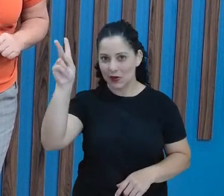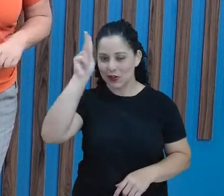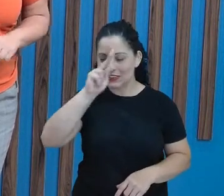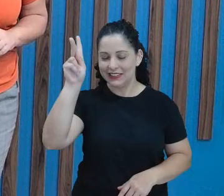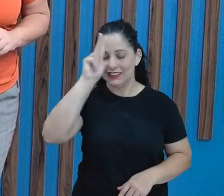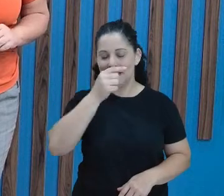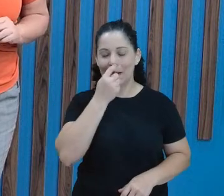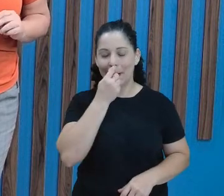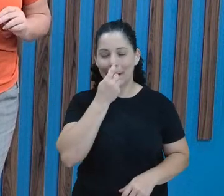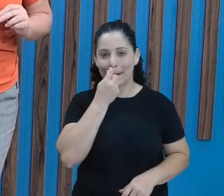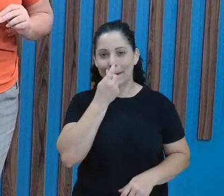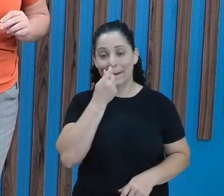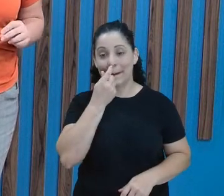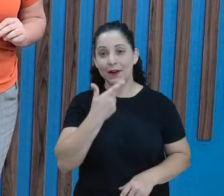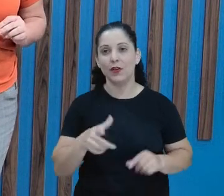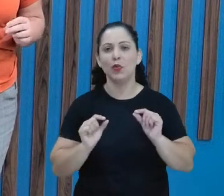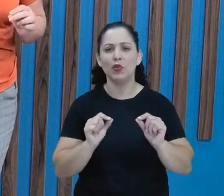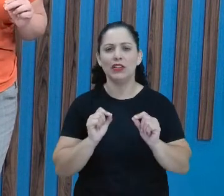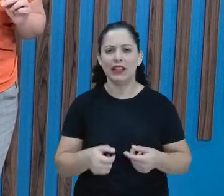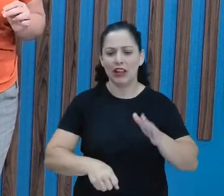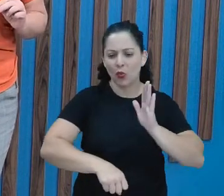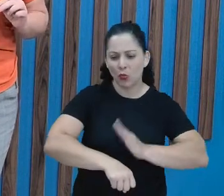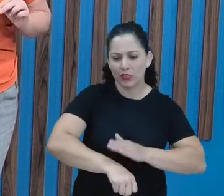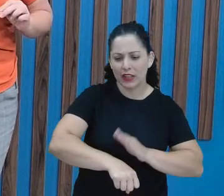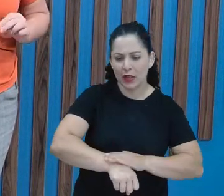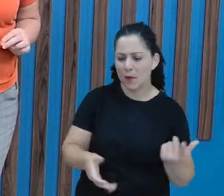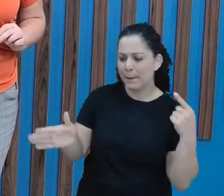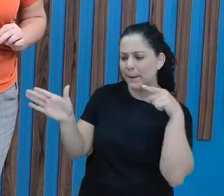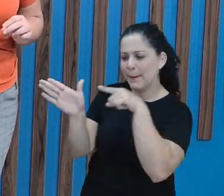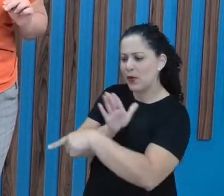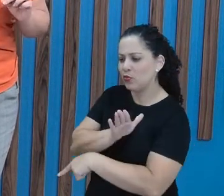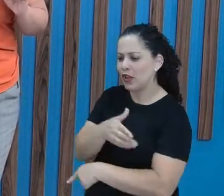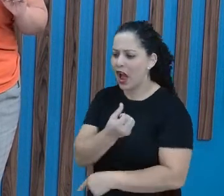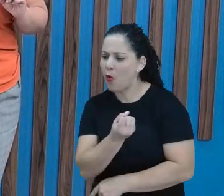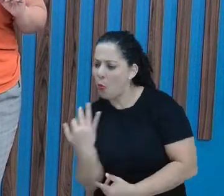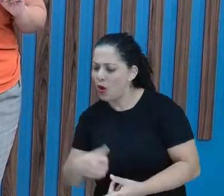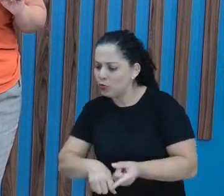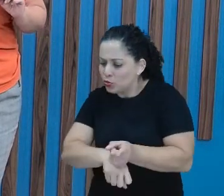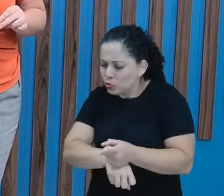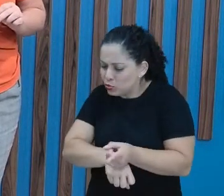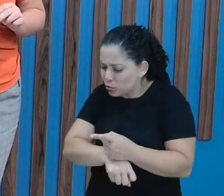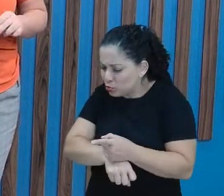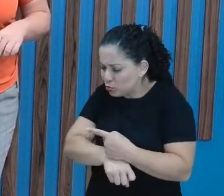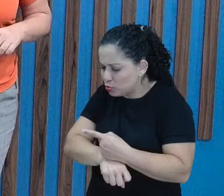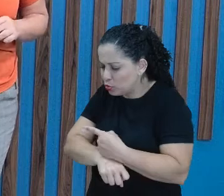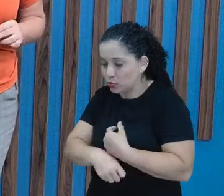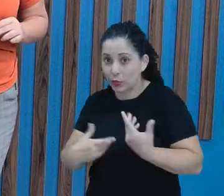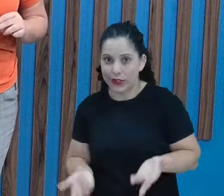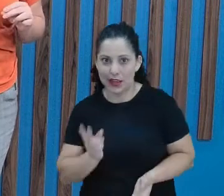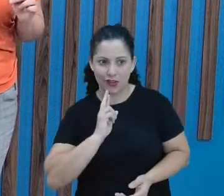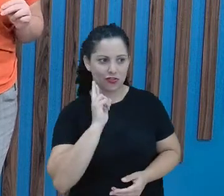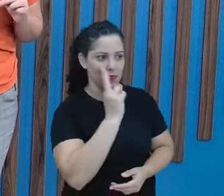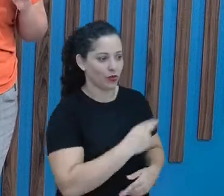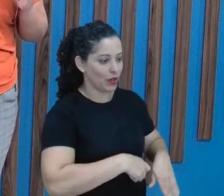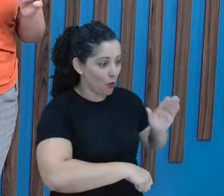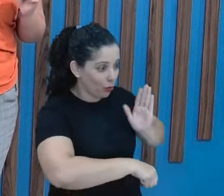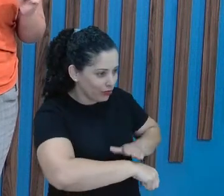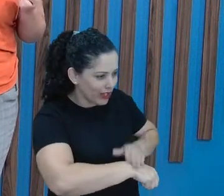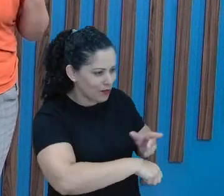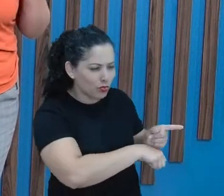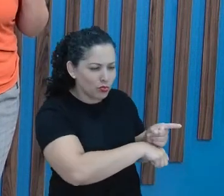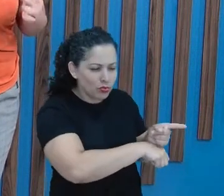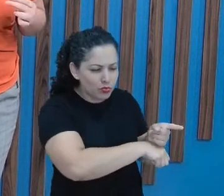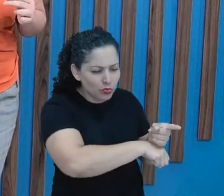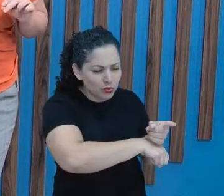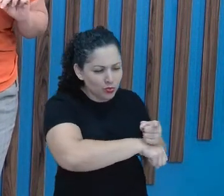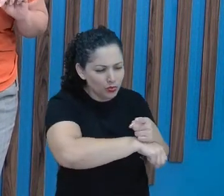mesmo. O tempo perguntou para o tempo quanto tempo o tempo tem. O tempo respondeu para o tempo que o tempo tem tanto tempo